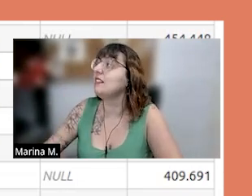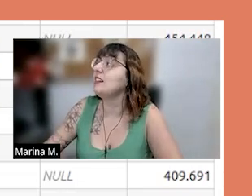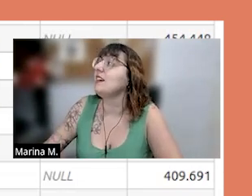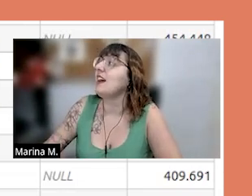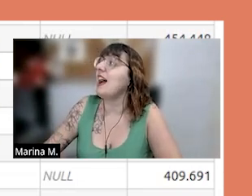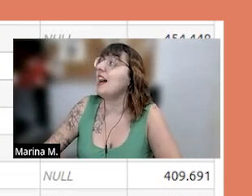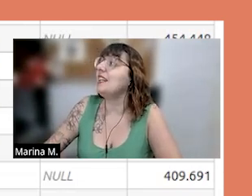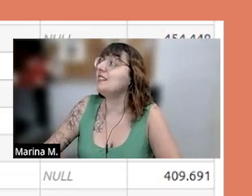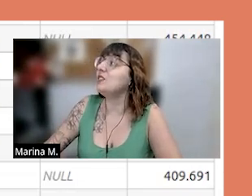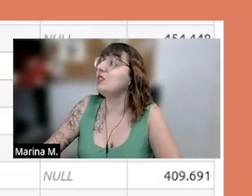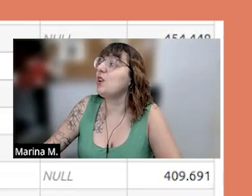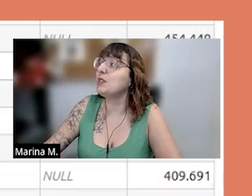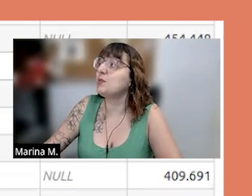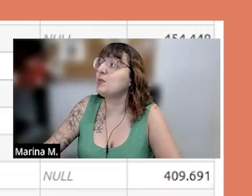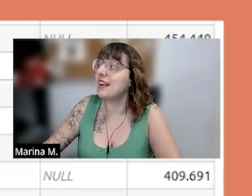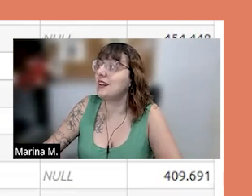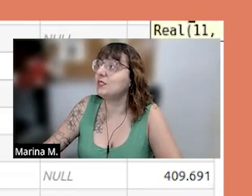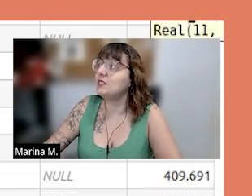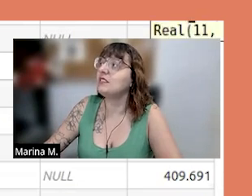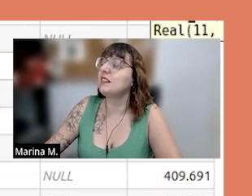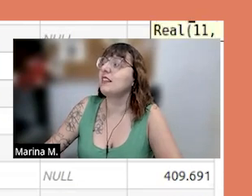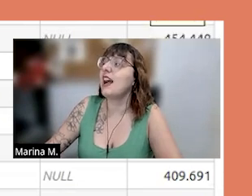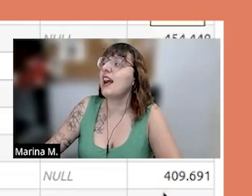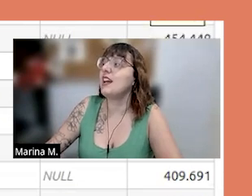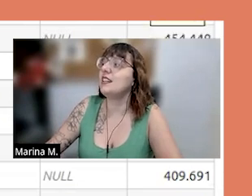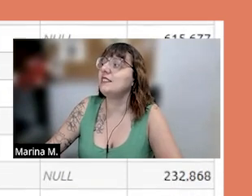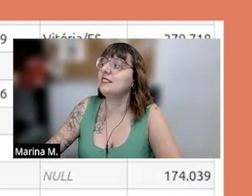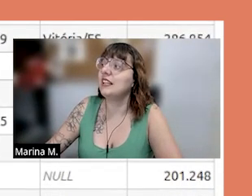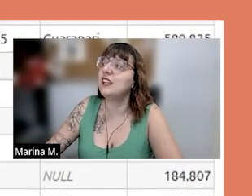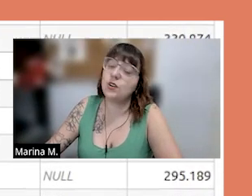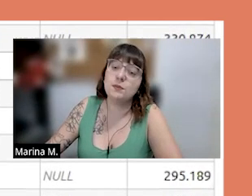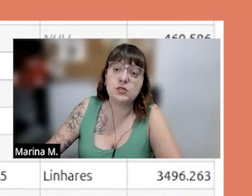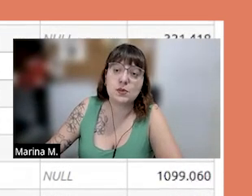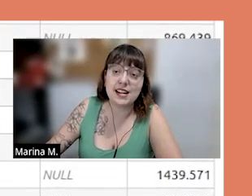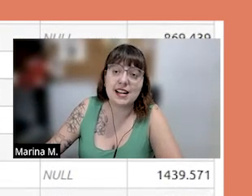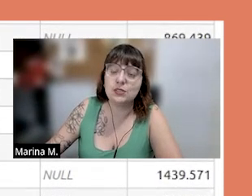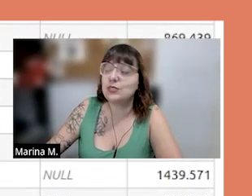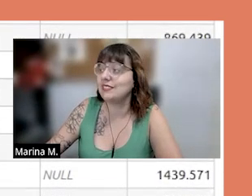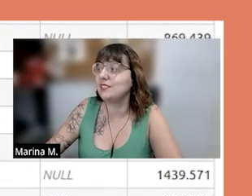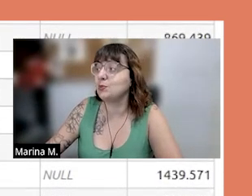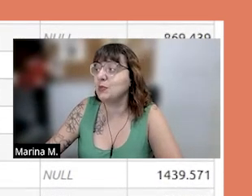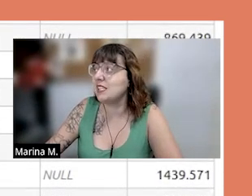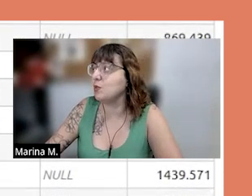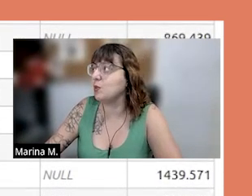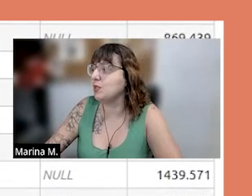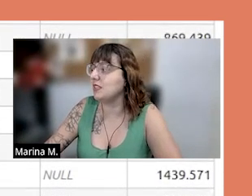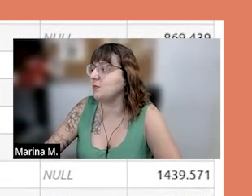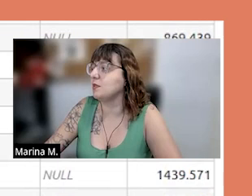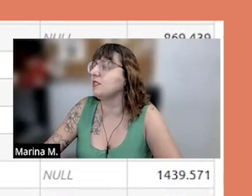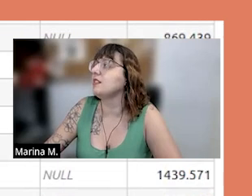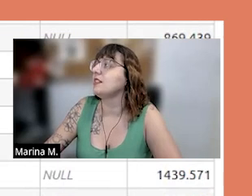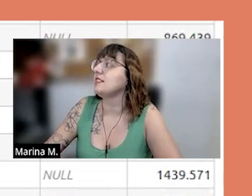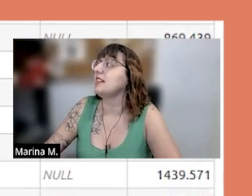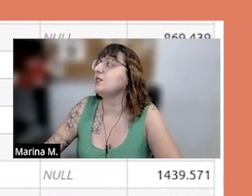trata, a área quilômetro quadrado, que é a área em quilômetros quadrados do